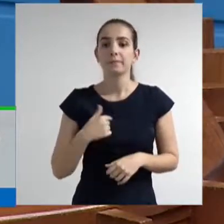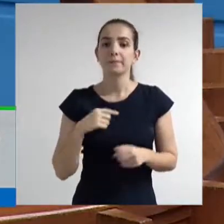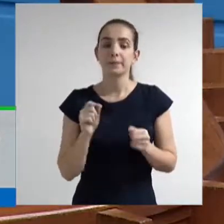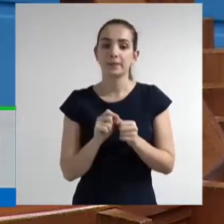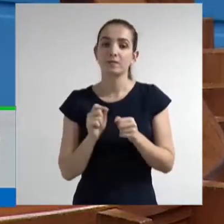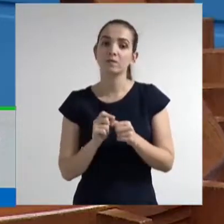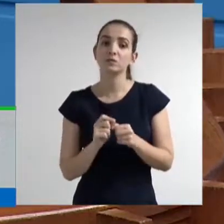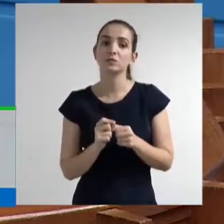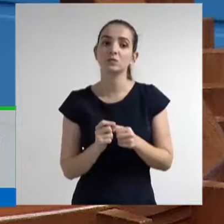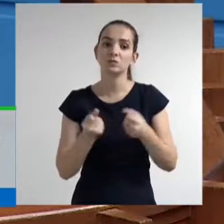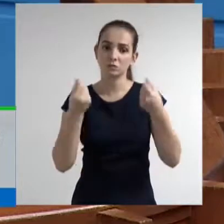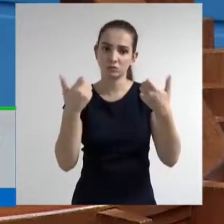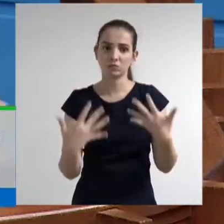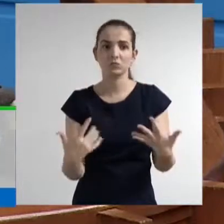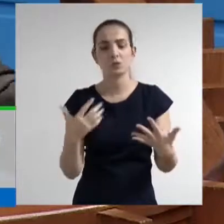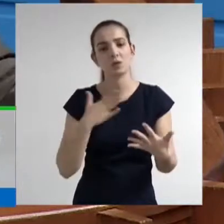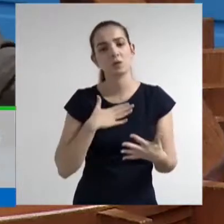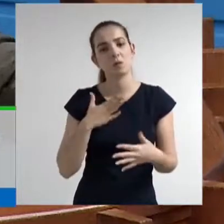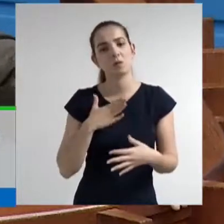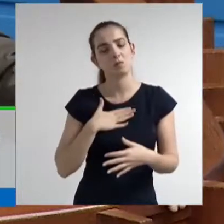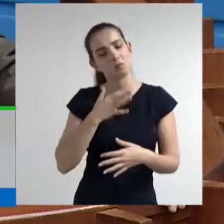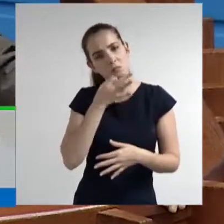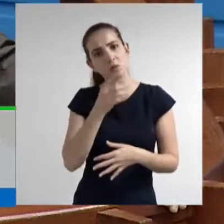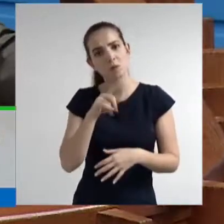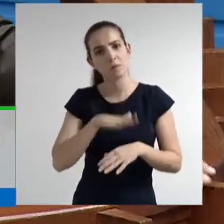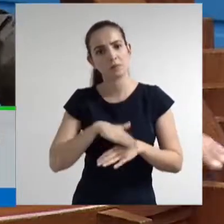fazer um registro que eu julgo dos mais importantes.